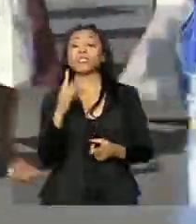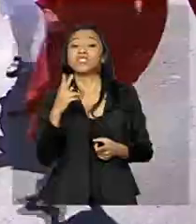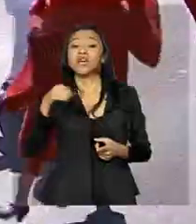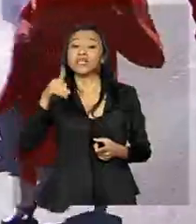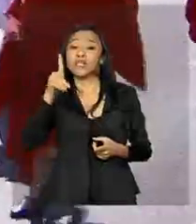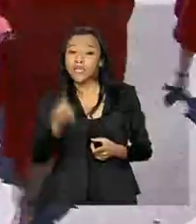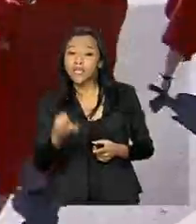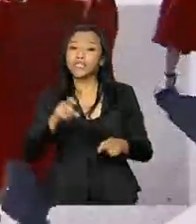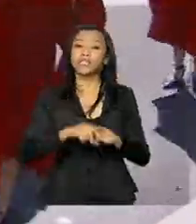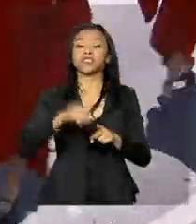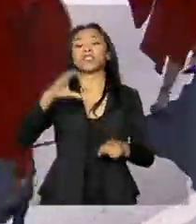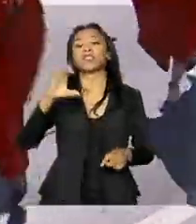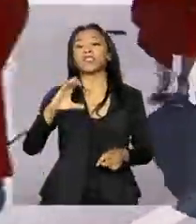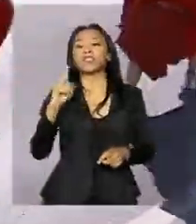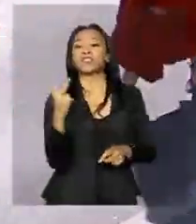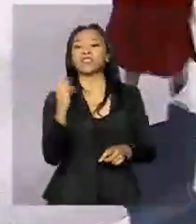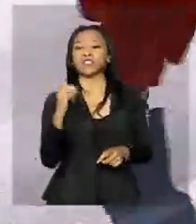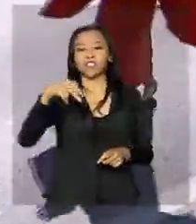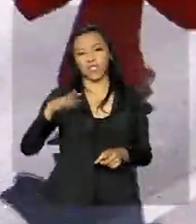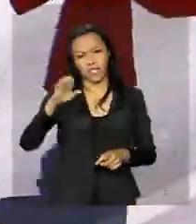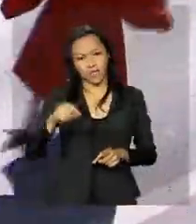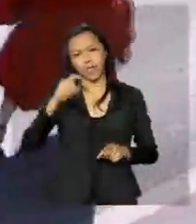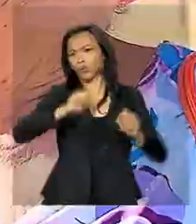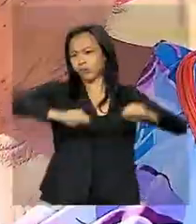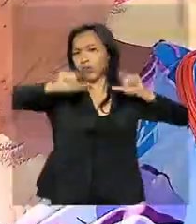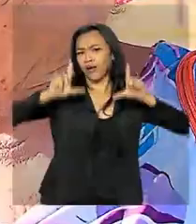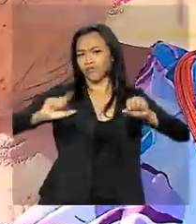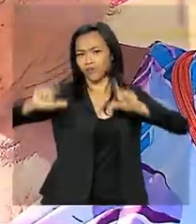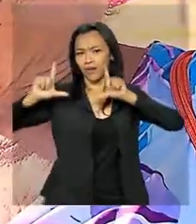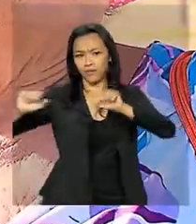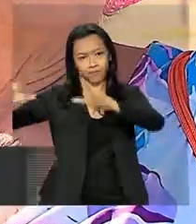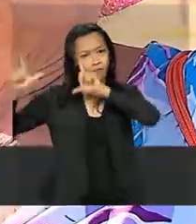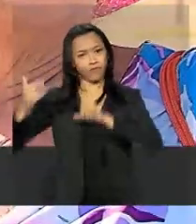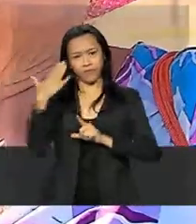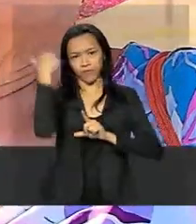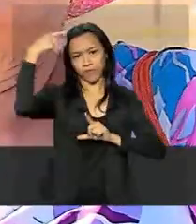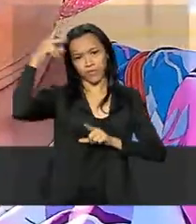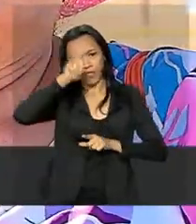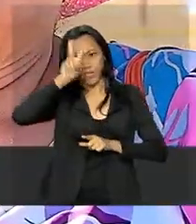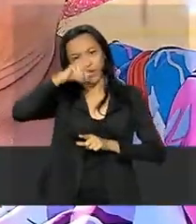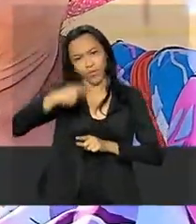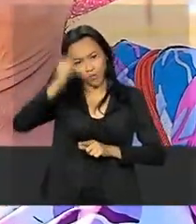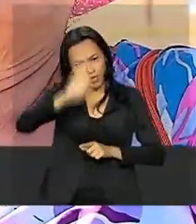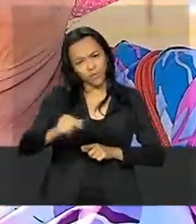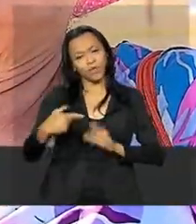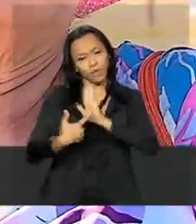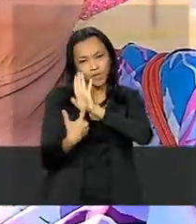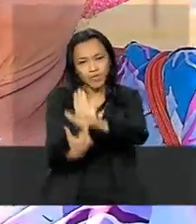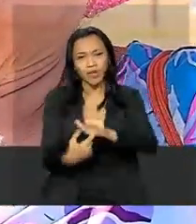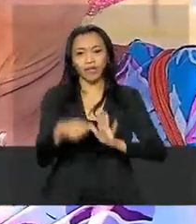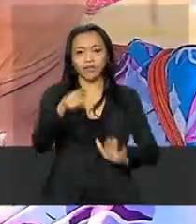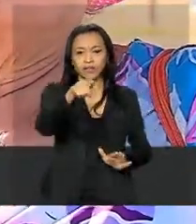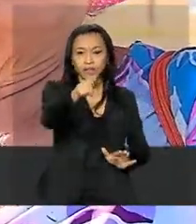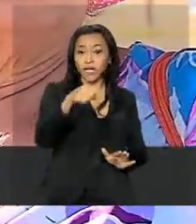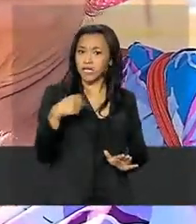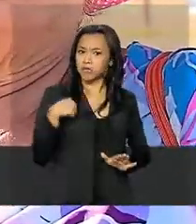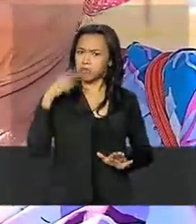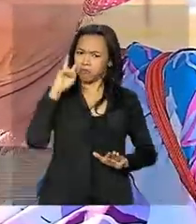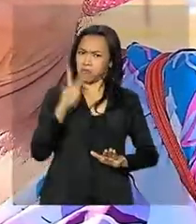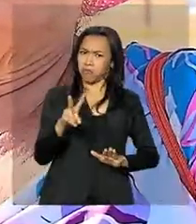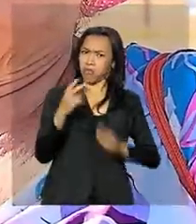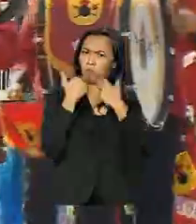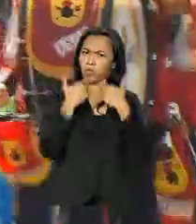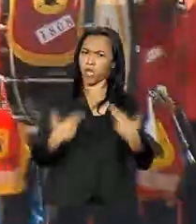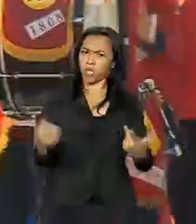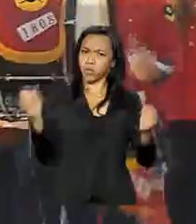Gonzaga foram representados no desfile das escolas. Aqui no desfile a gente vê algumas novidades que não apareceu no